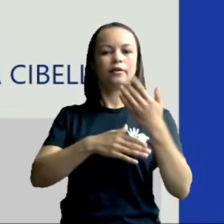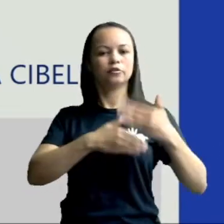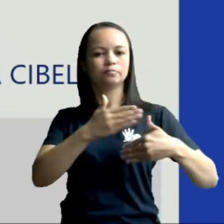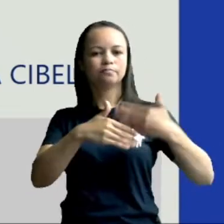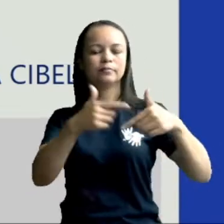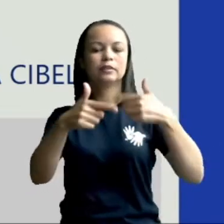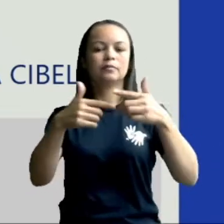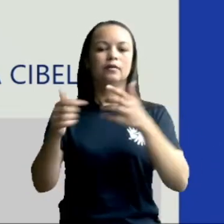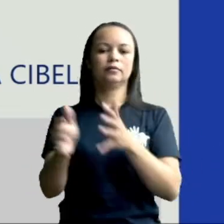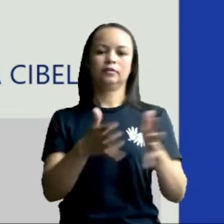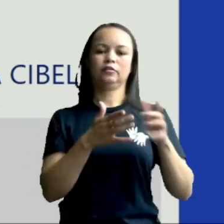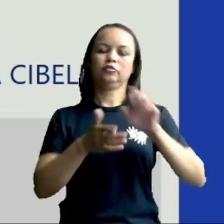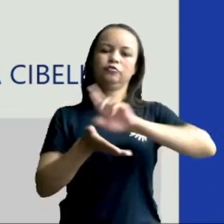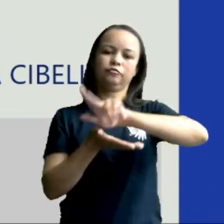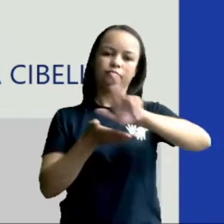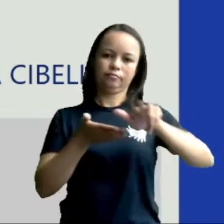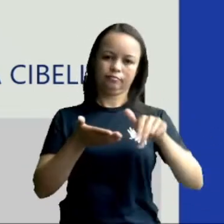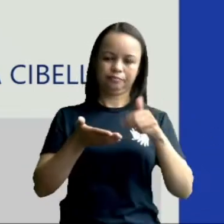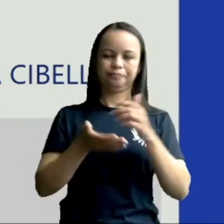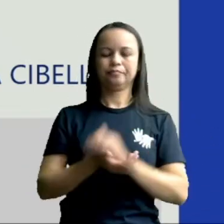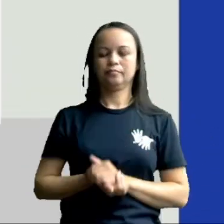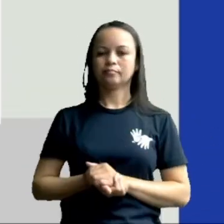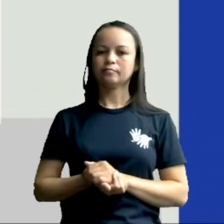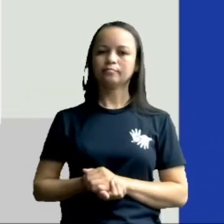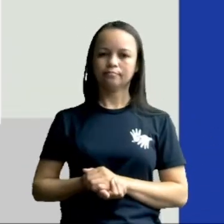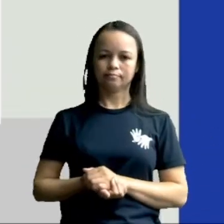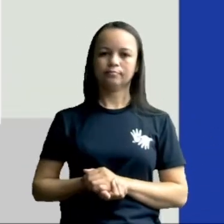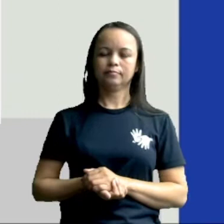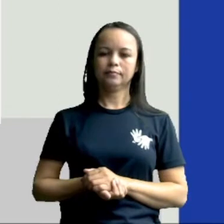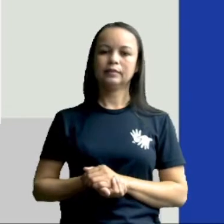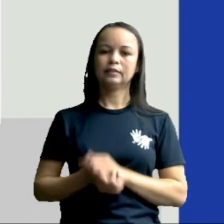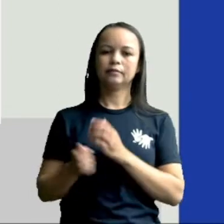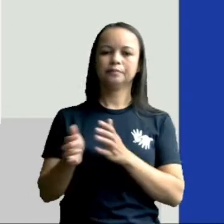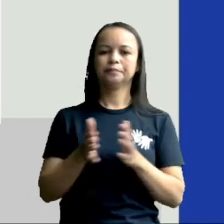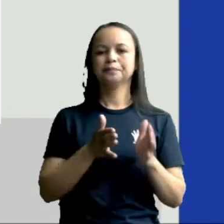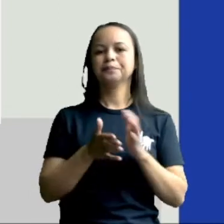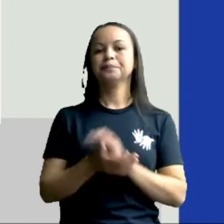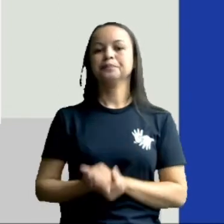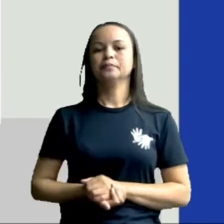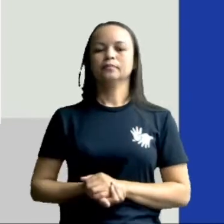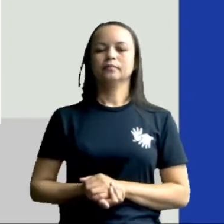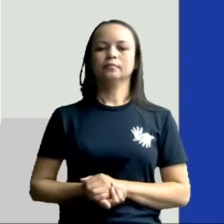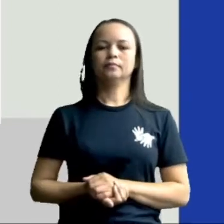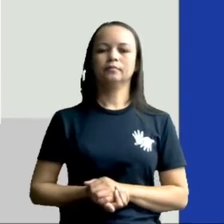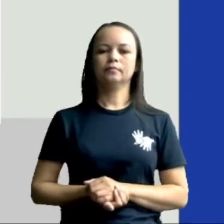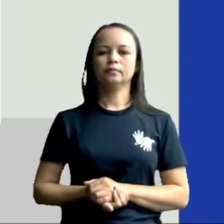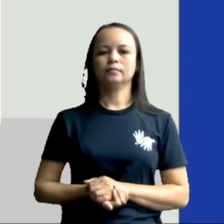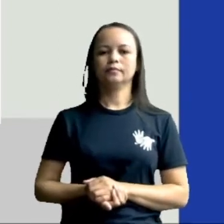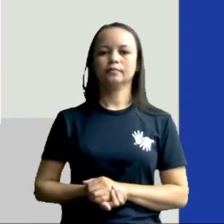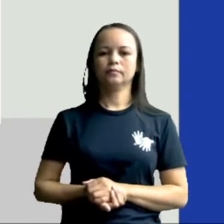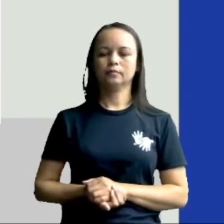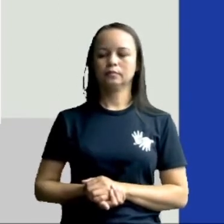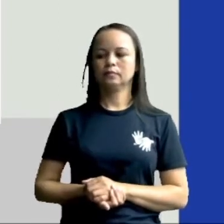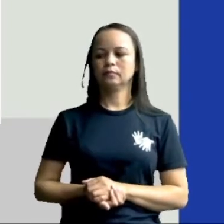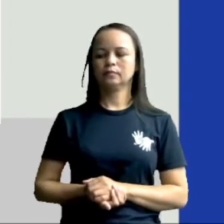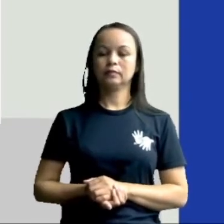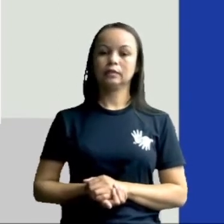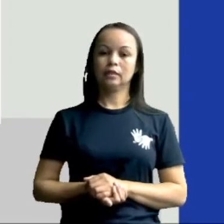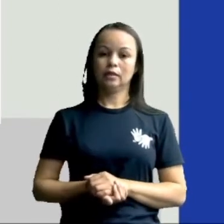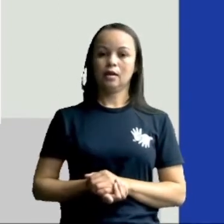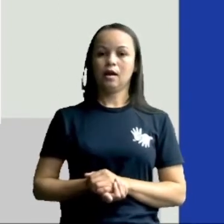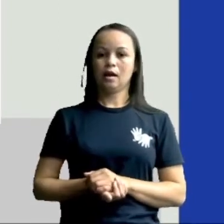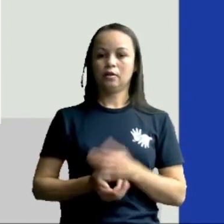de diferentes produtos. Vamos lá? Preparados? Seguindo. As relações entre